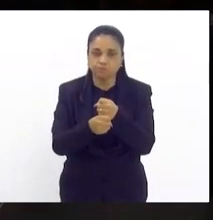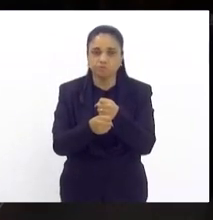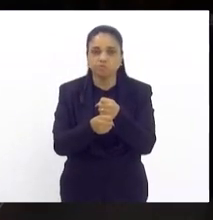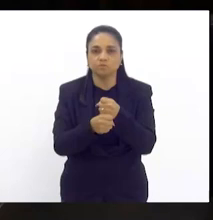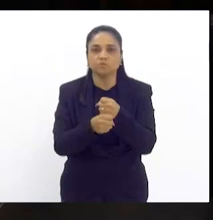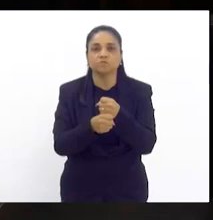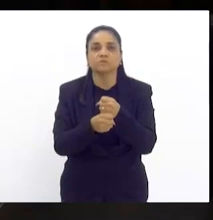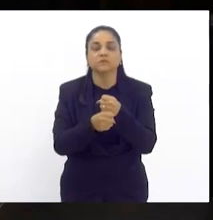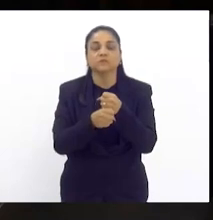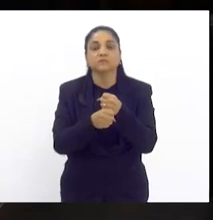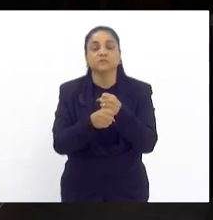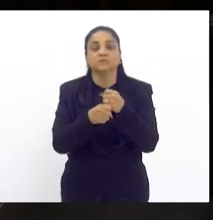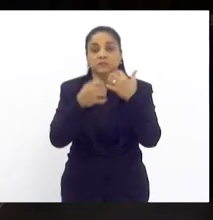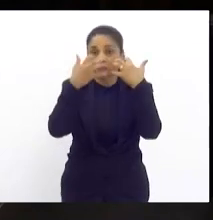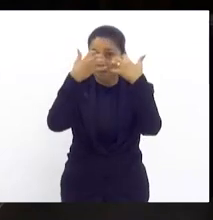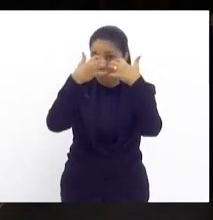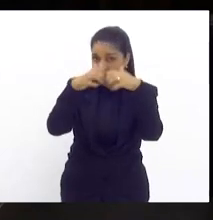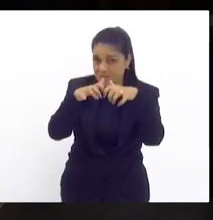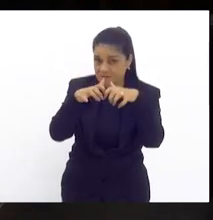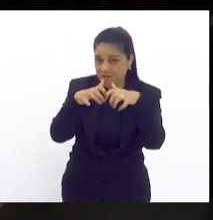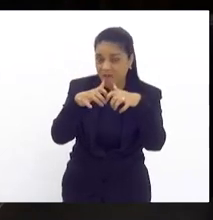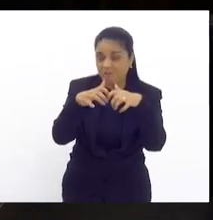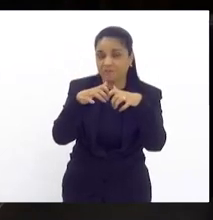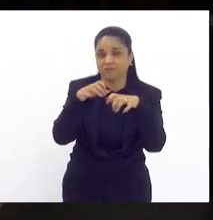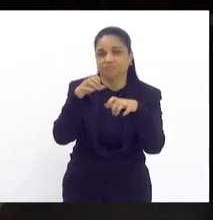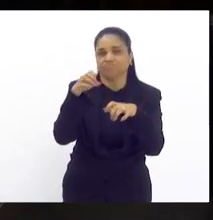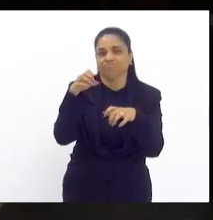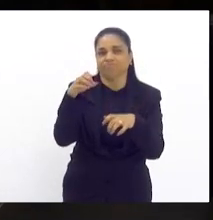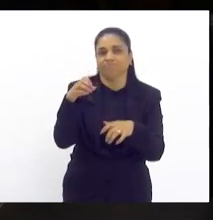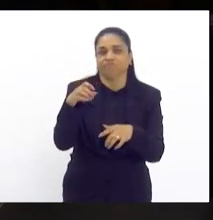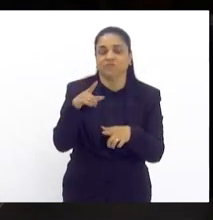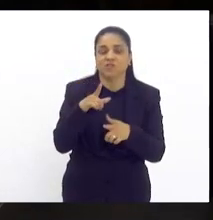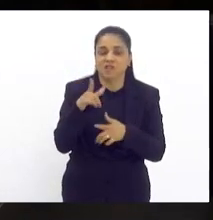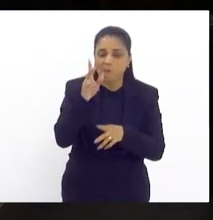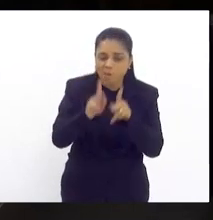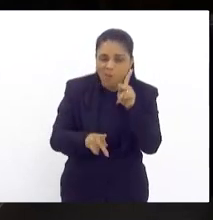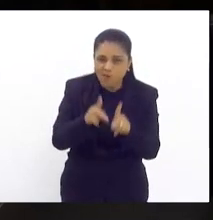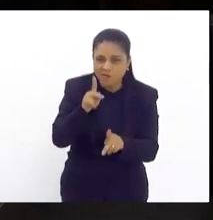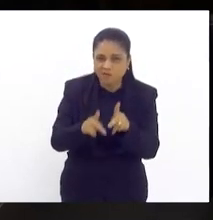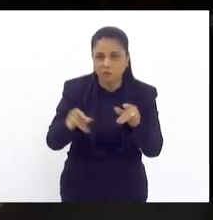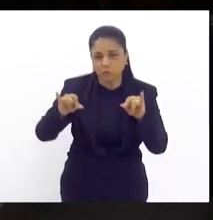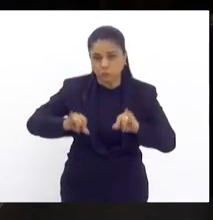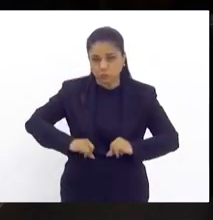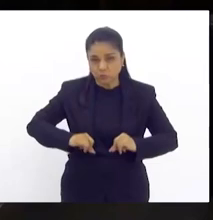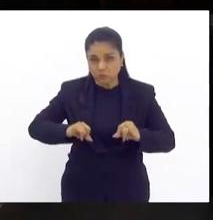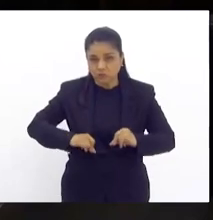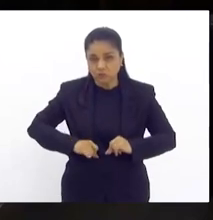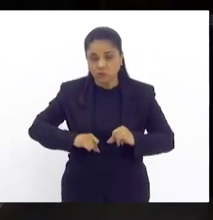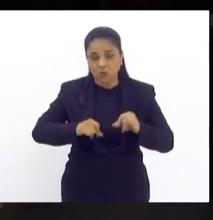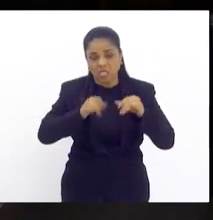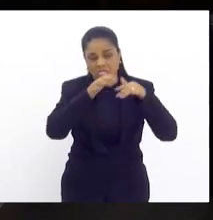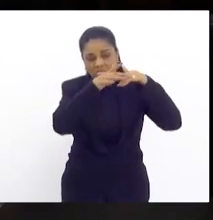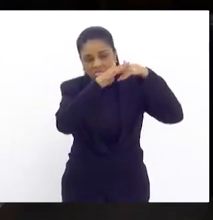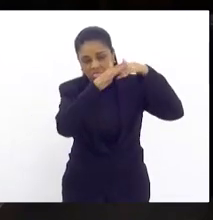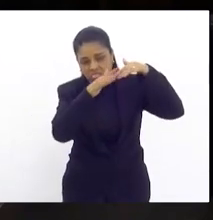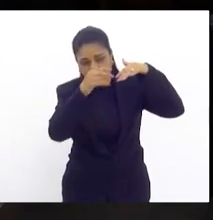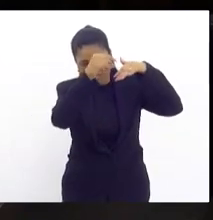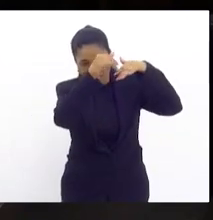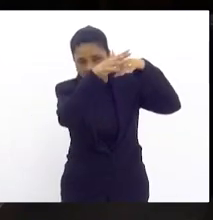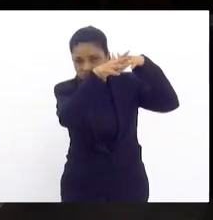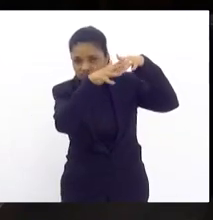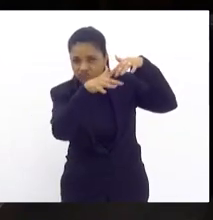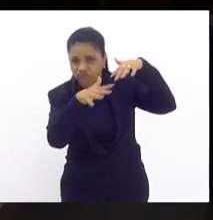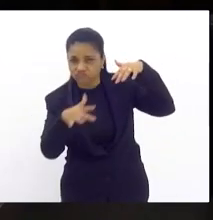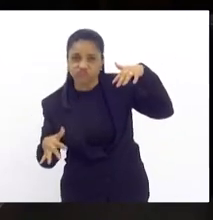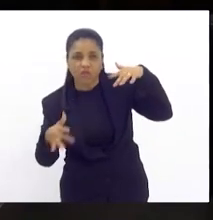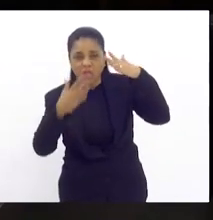Nessa catástrofe de Petrópolis, que assolou toda a população, os deslizamentos seguidos de desabamentos